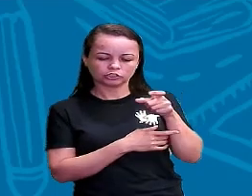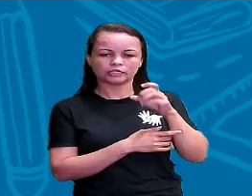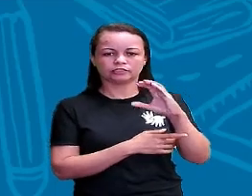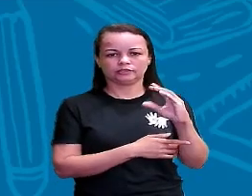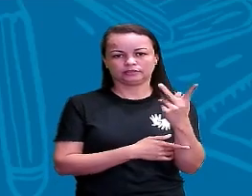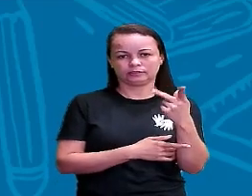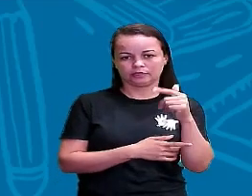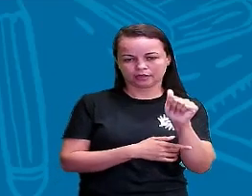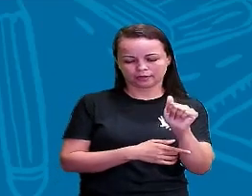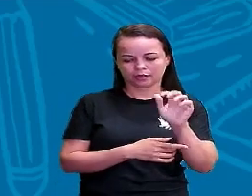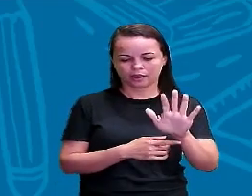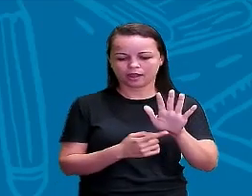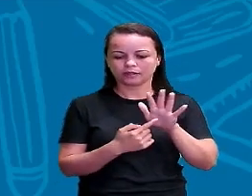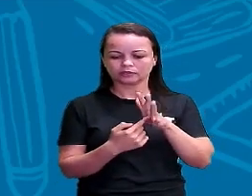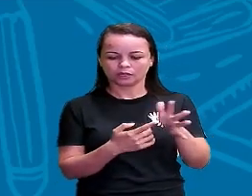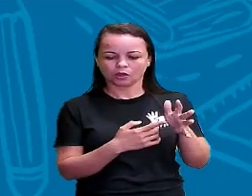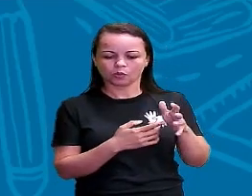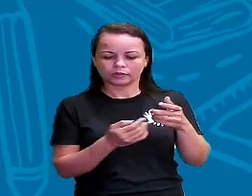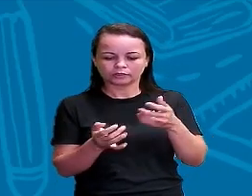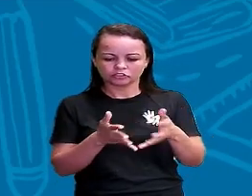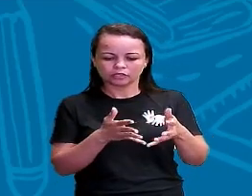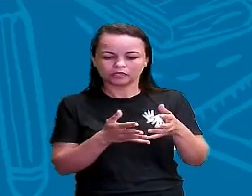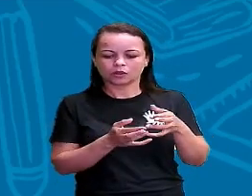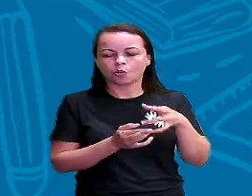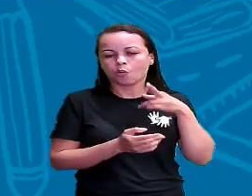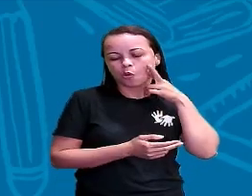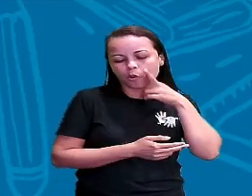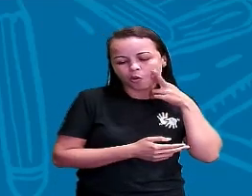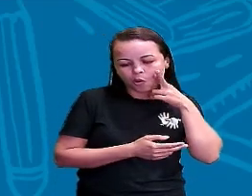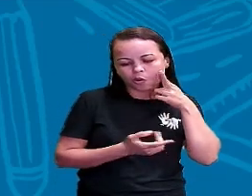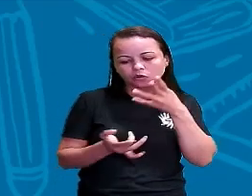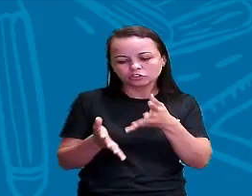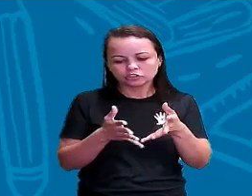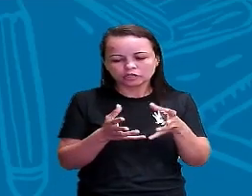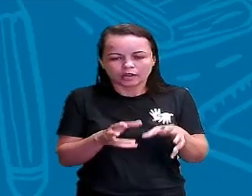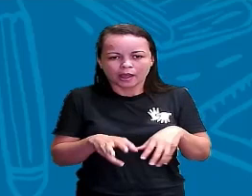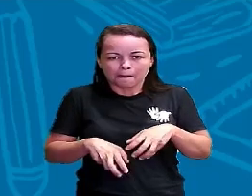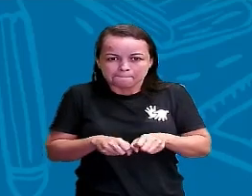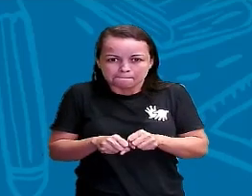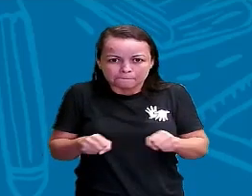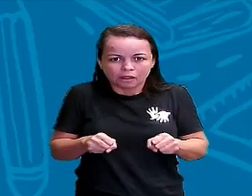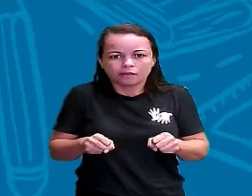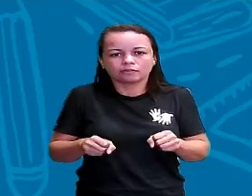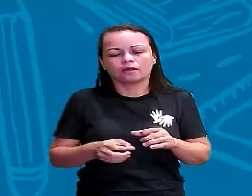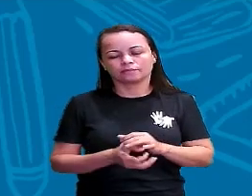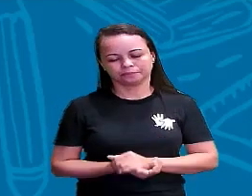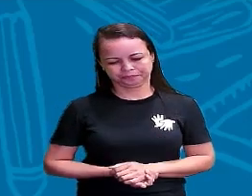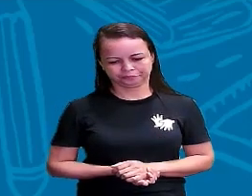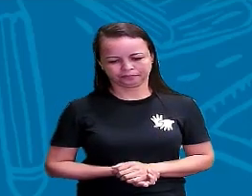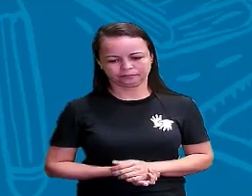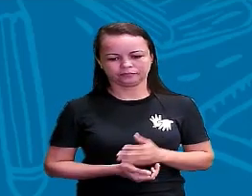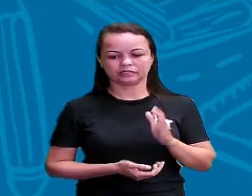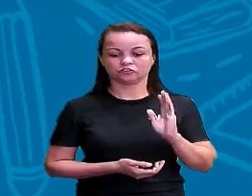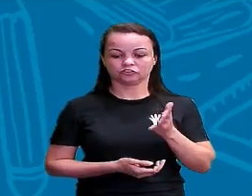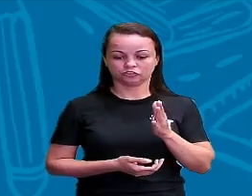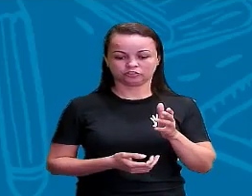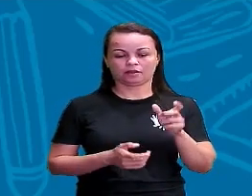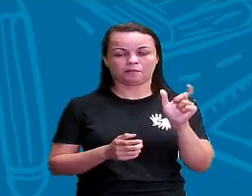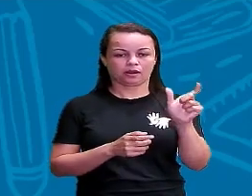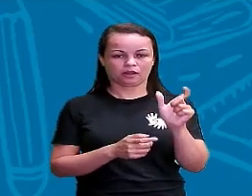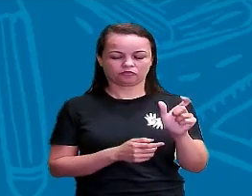roxa. Então, aí são palavras homófonas. Já as palavras homógrafas,